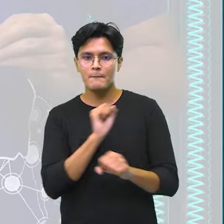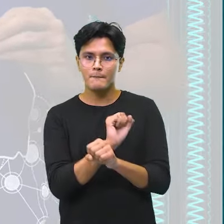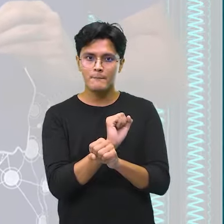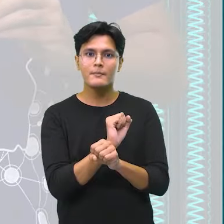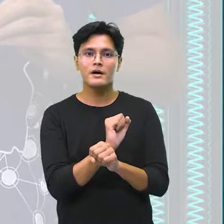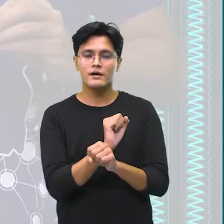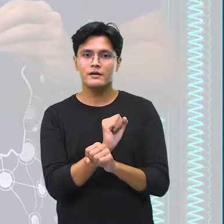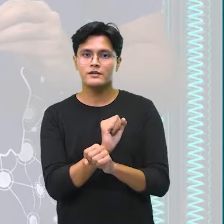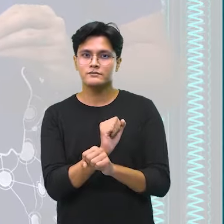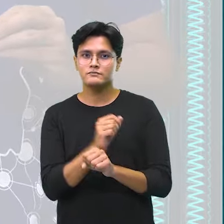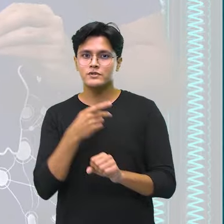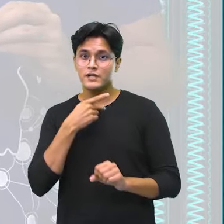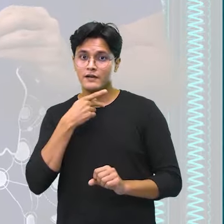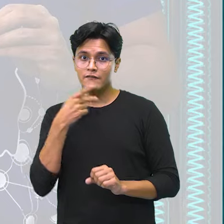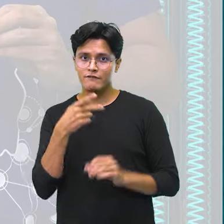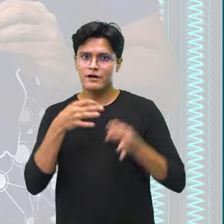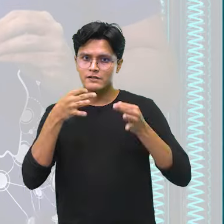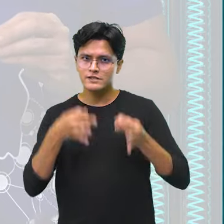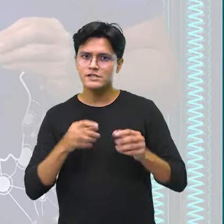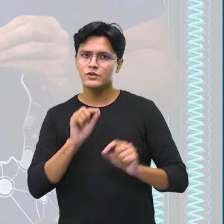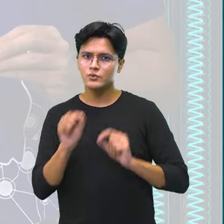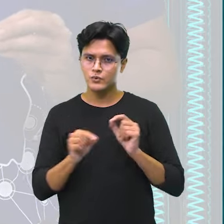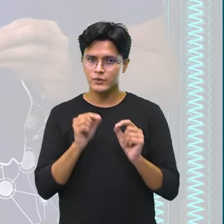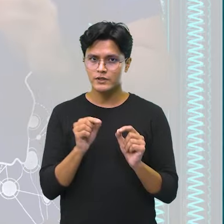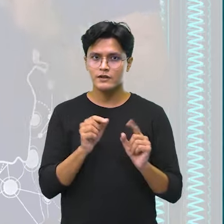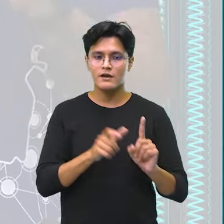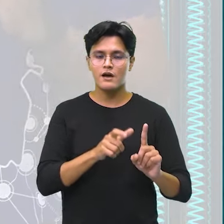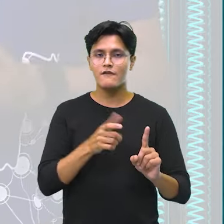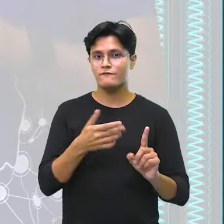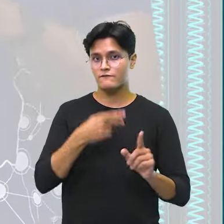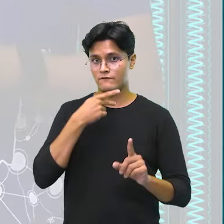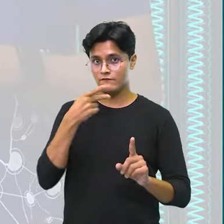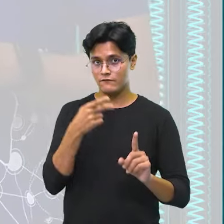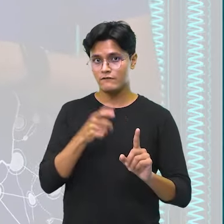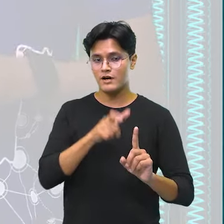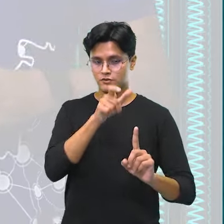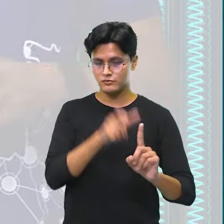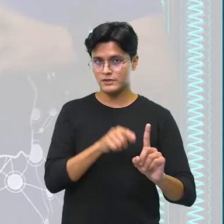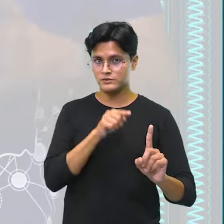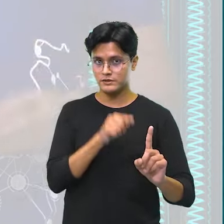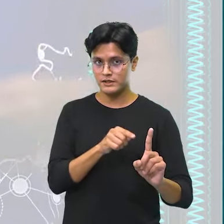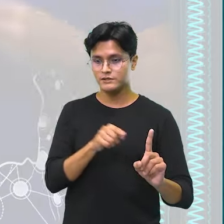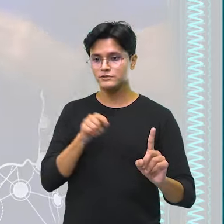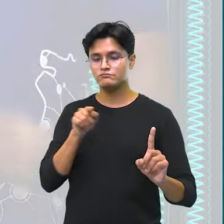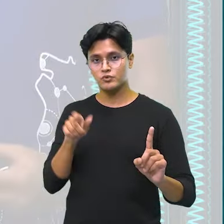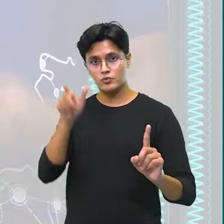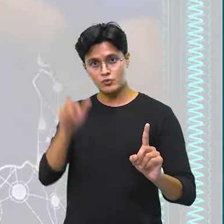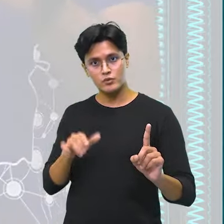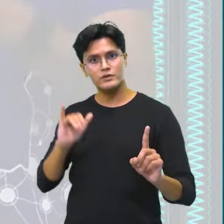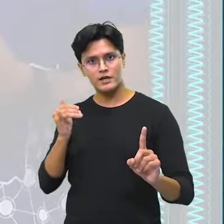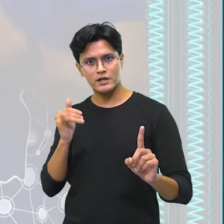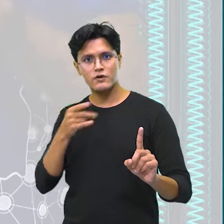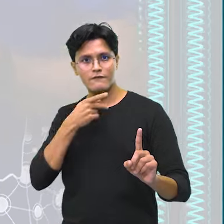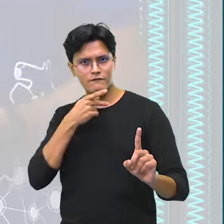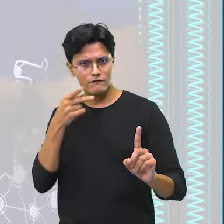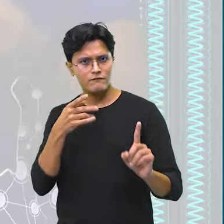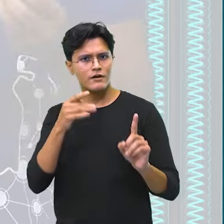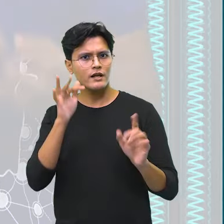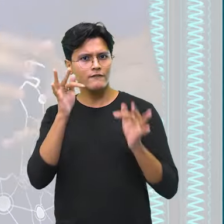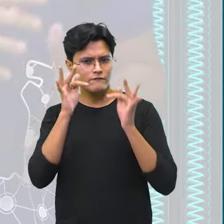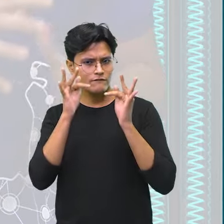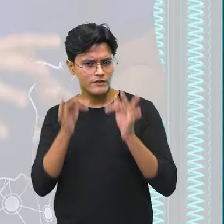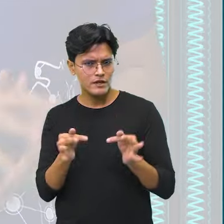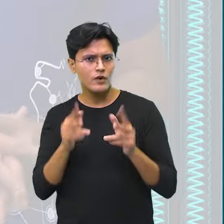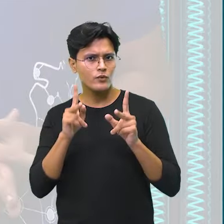e diz exatamente, né? Coloca ali a fala exatamente do personagem, ou seja, ele cita fielmente